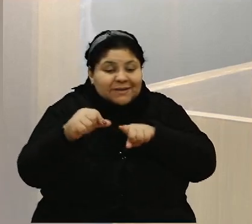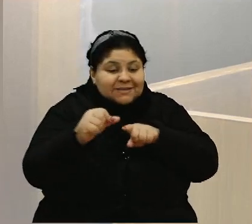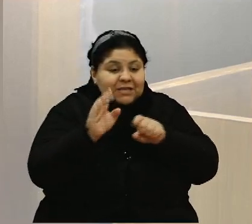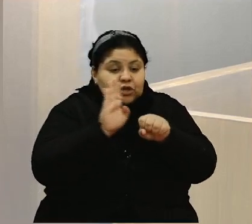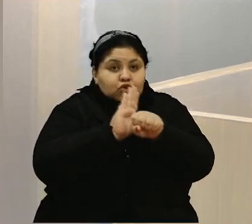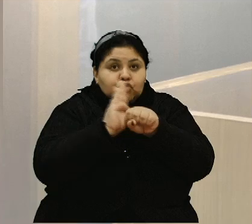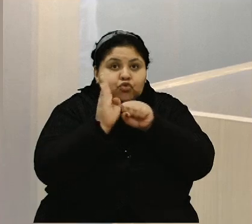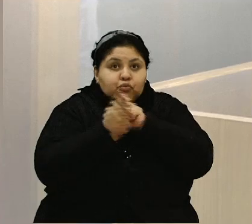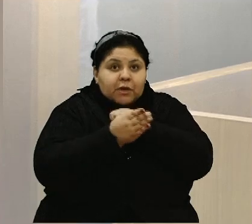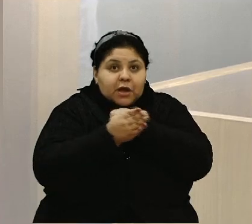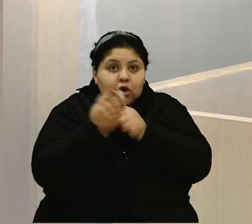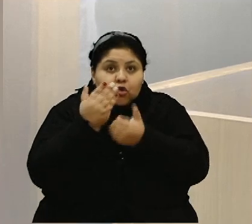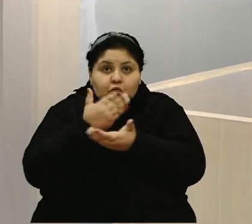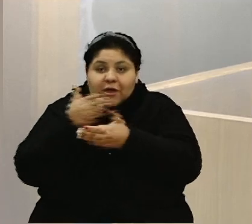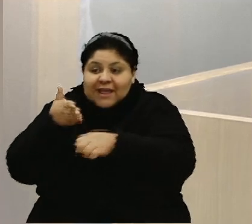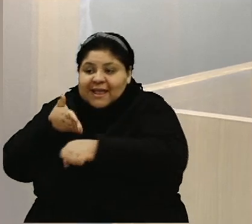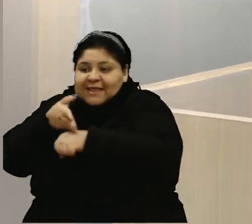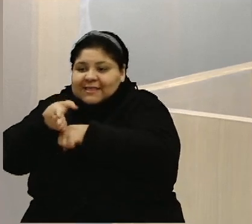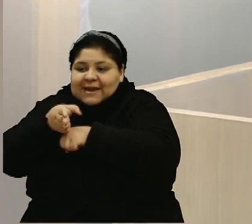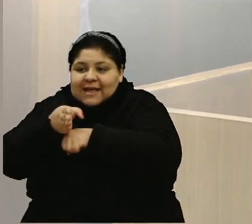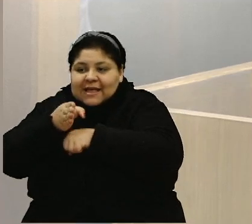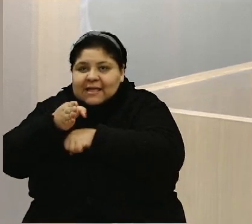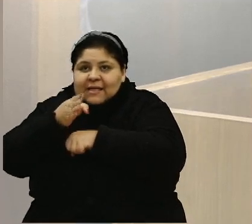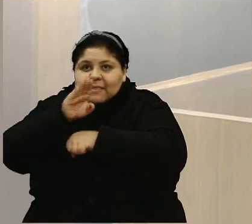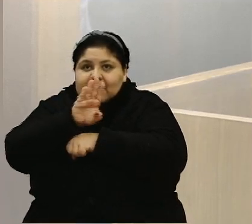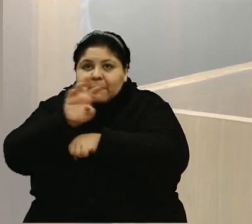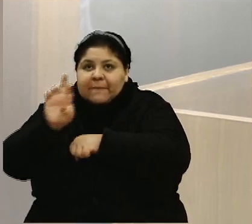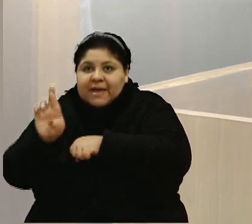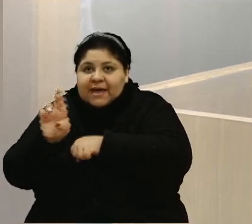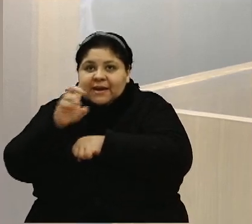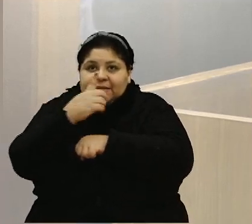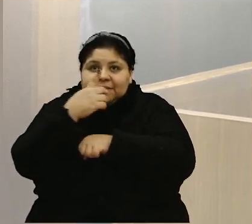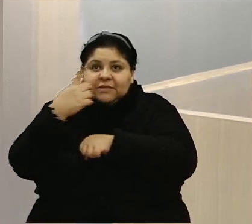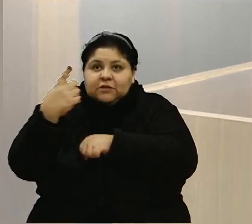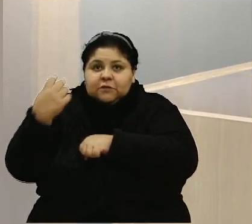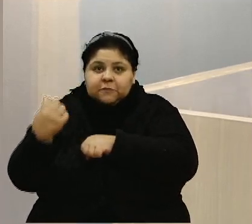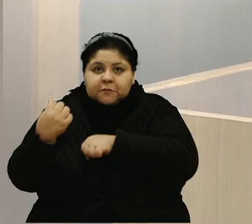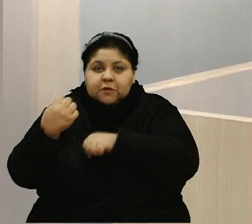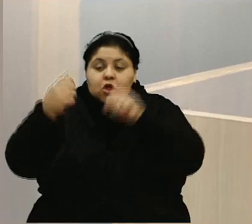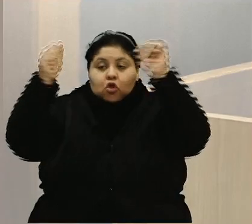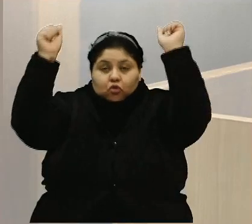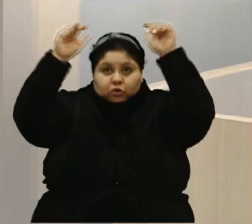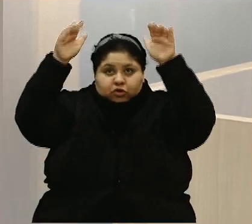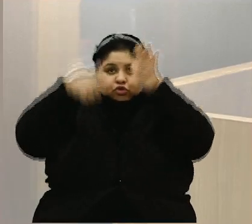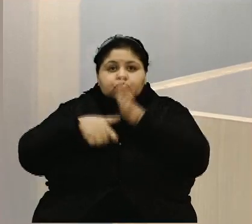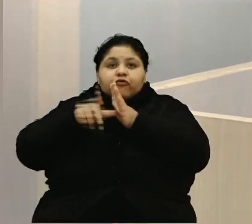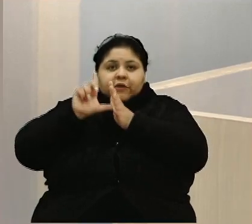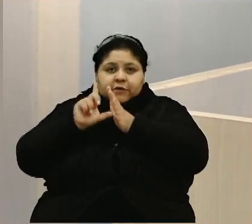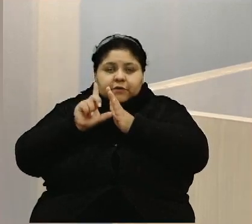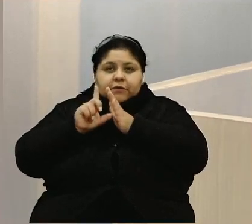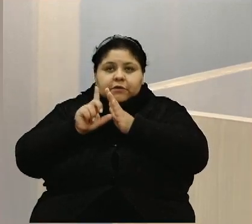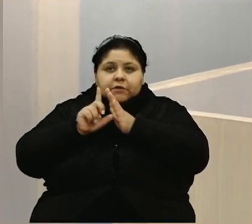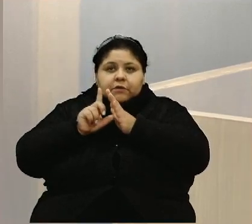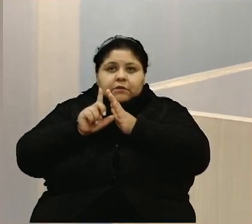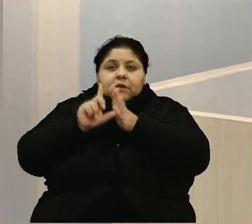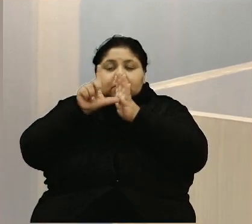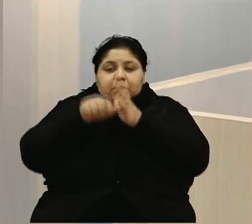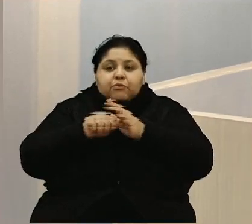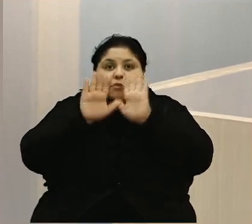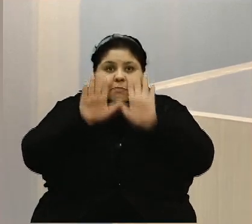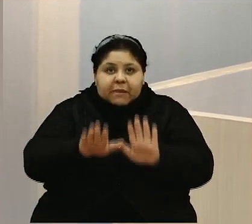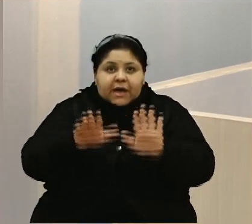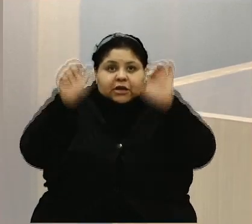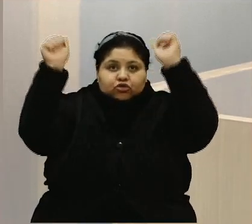na BR-116. Mas além da chuva, nos dias que antecederam, e logo mais para de chover e vai fazer